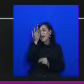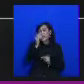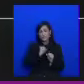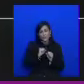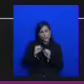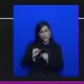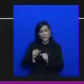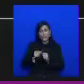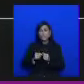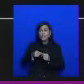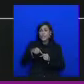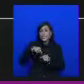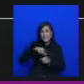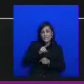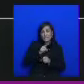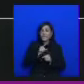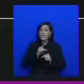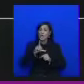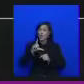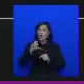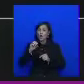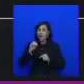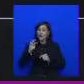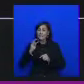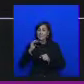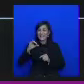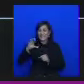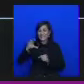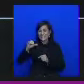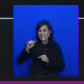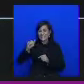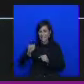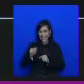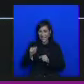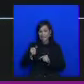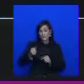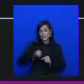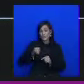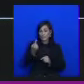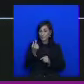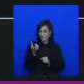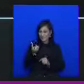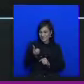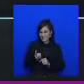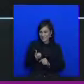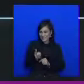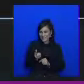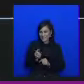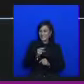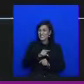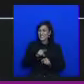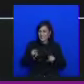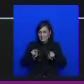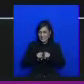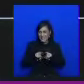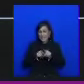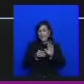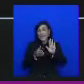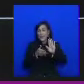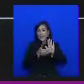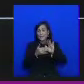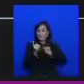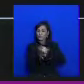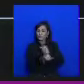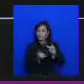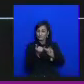Você pode ir até uma lotérica, mais um número chegando, 16, bola 16. E ainda você pode apostar